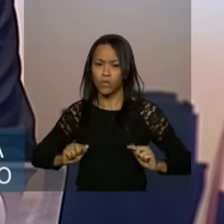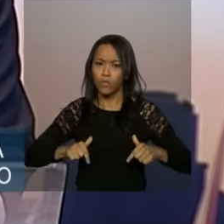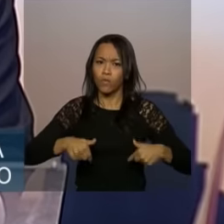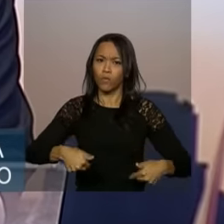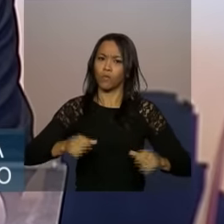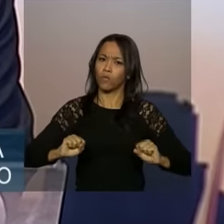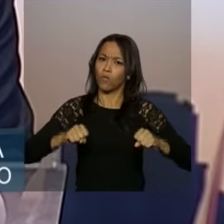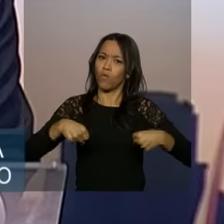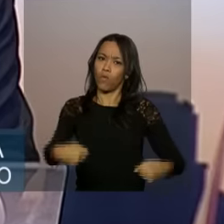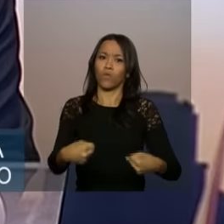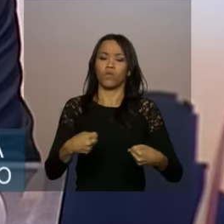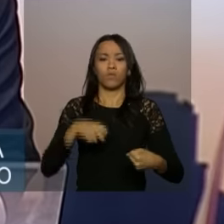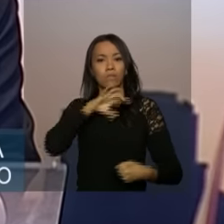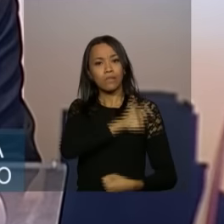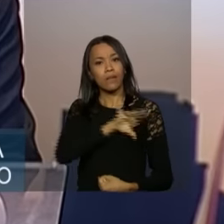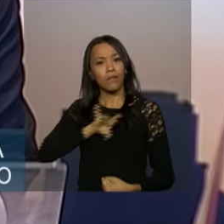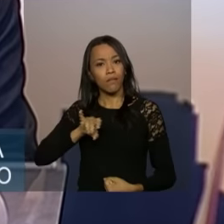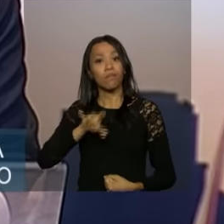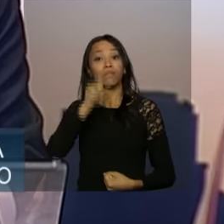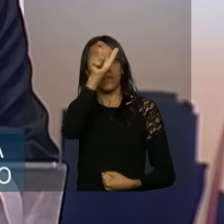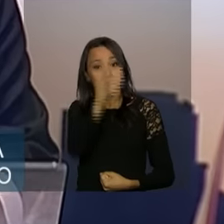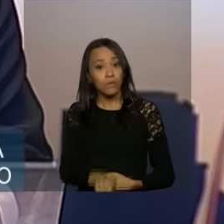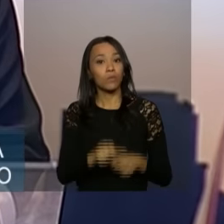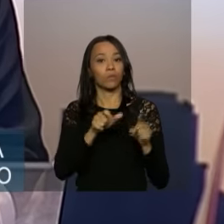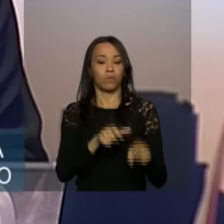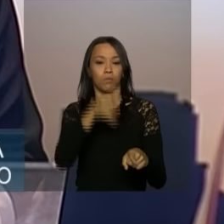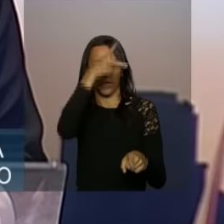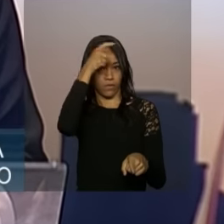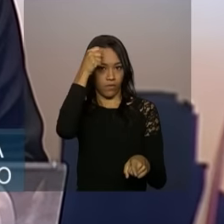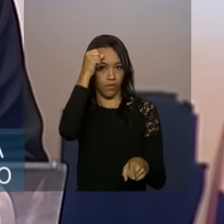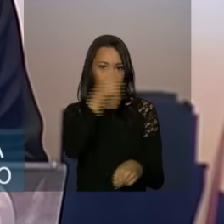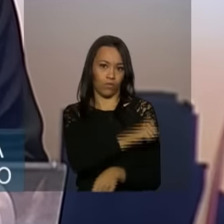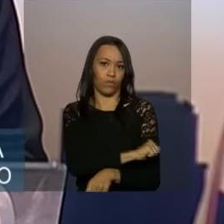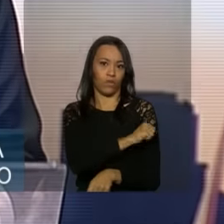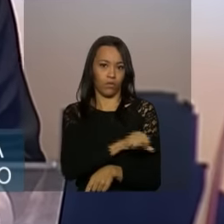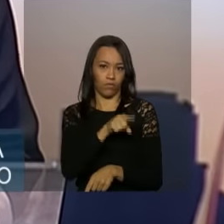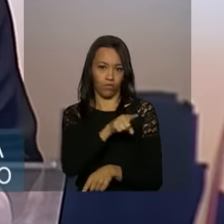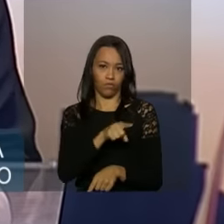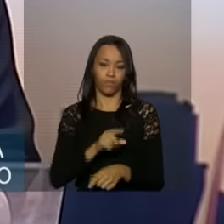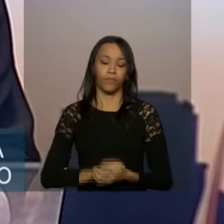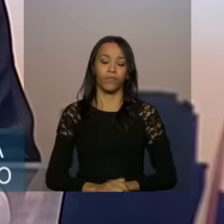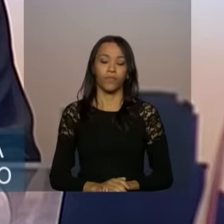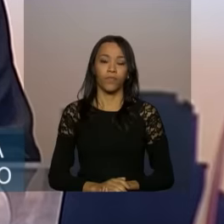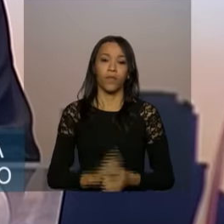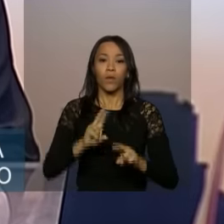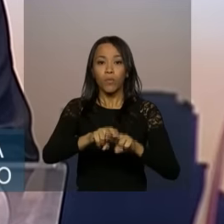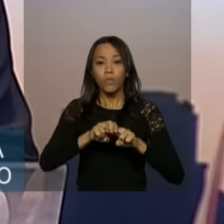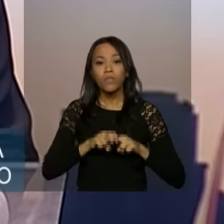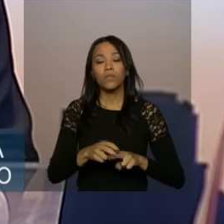capacidade enorme de trabalho do Eduardo Paes. E, por isso, eu